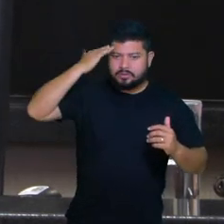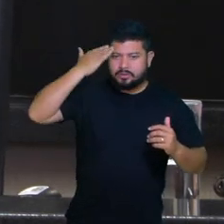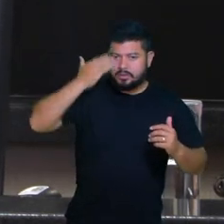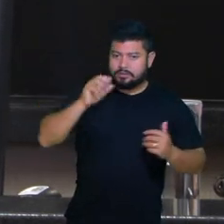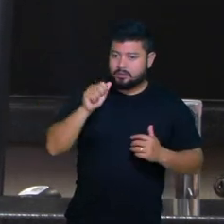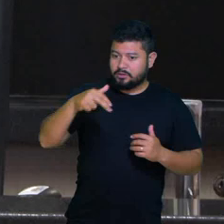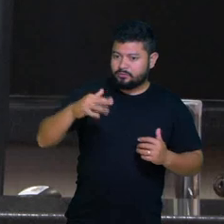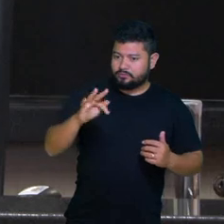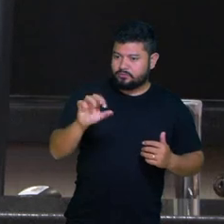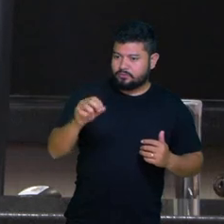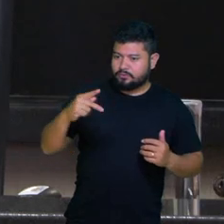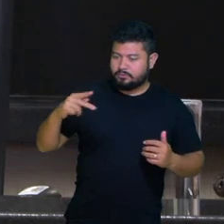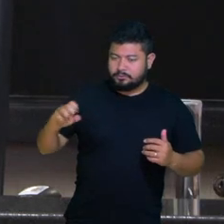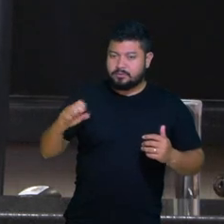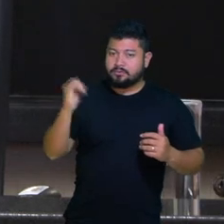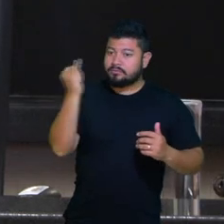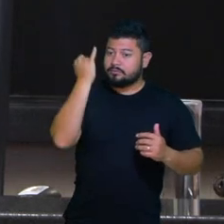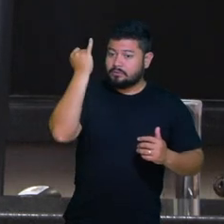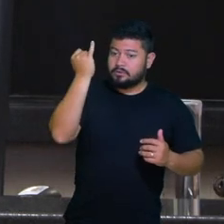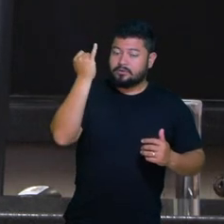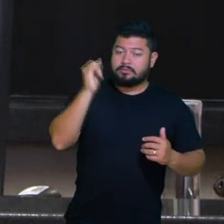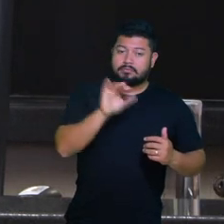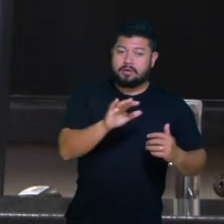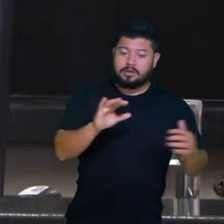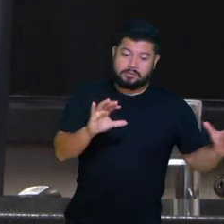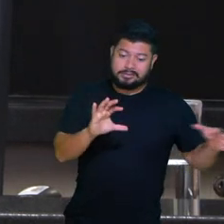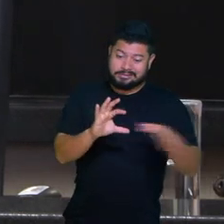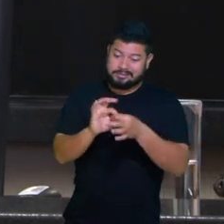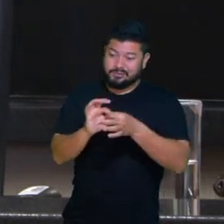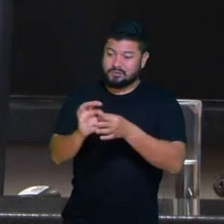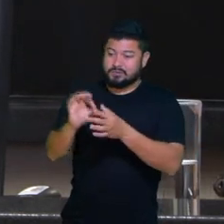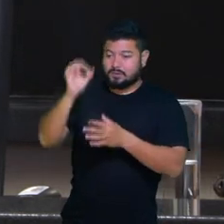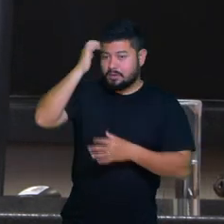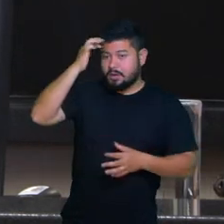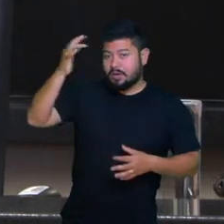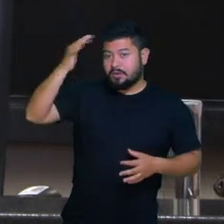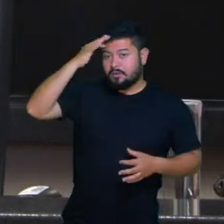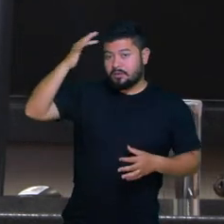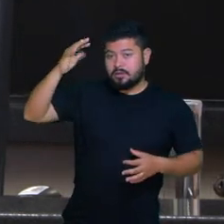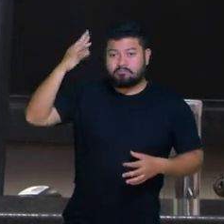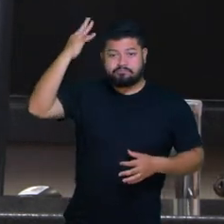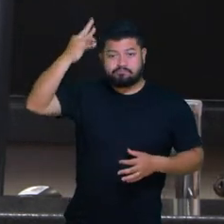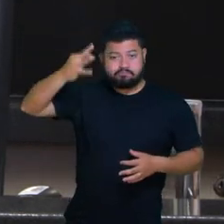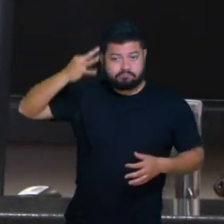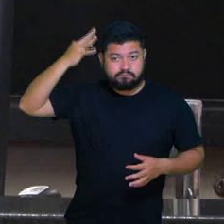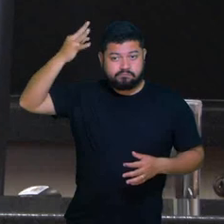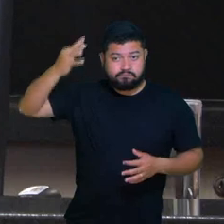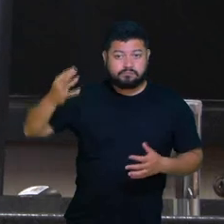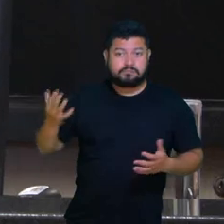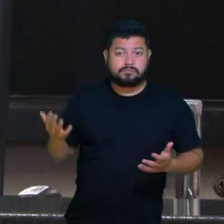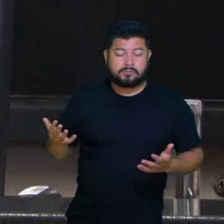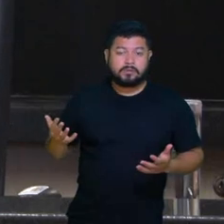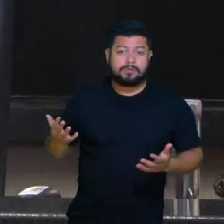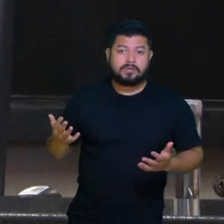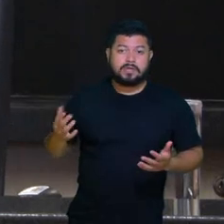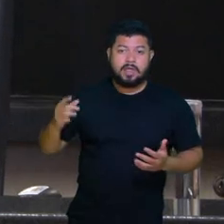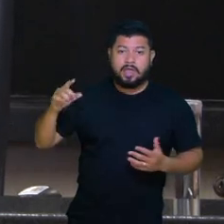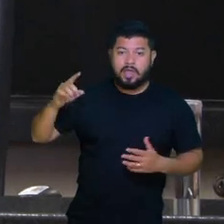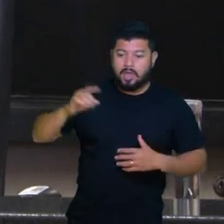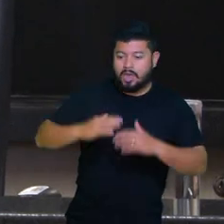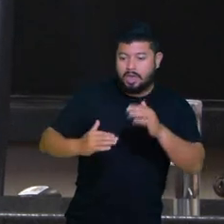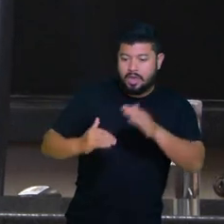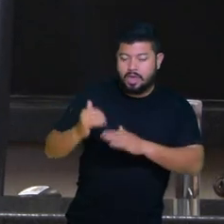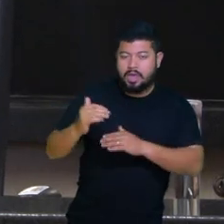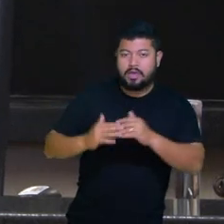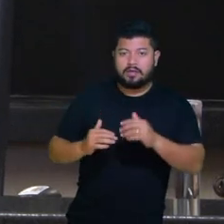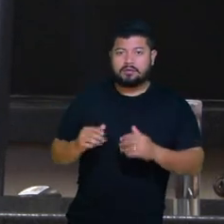importante junto com a teoria ou seja né é a Praxis é aquela ação